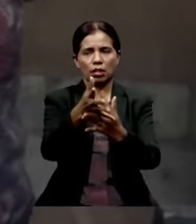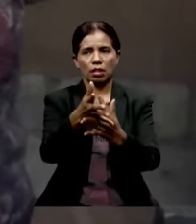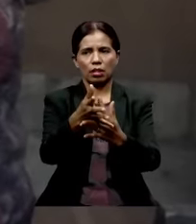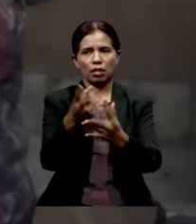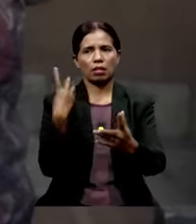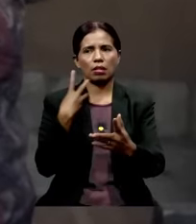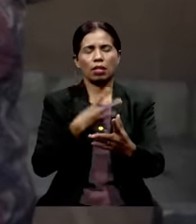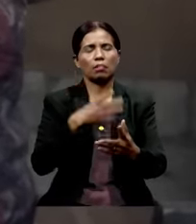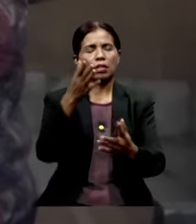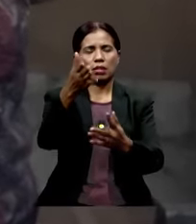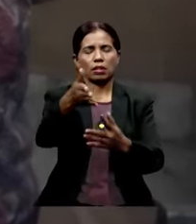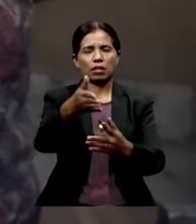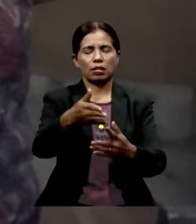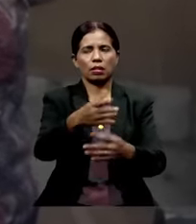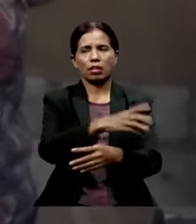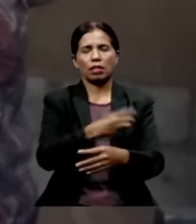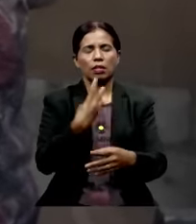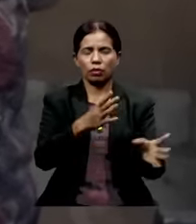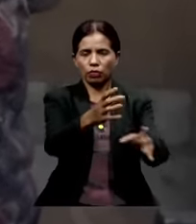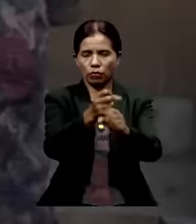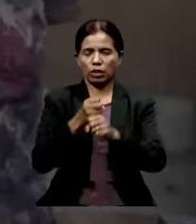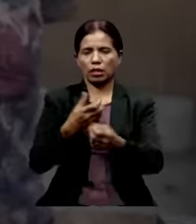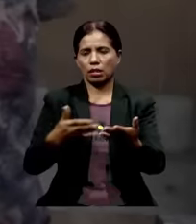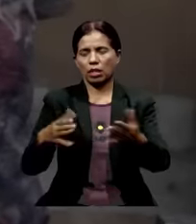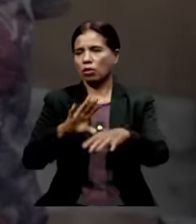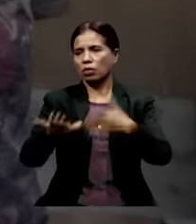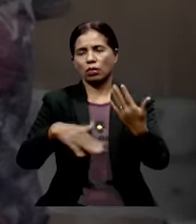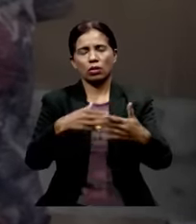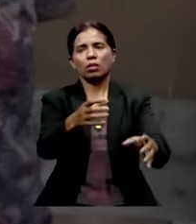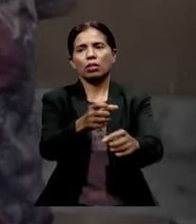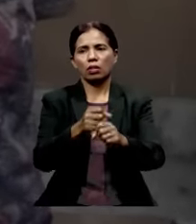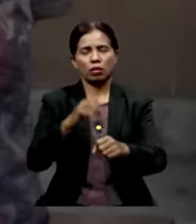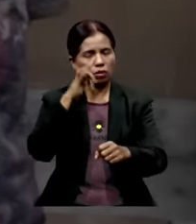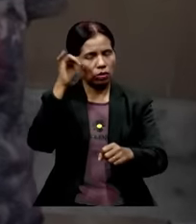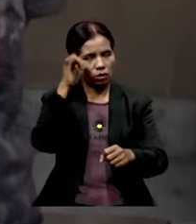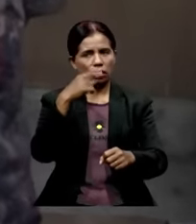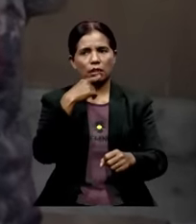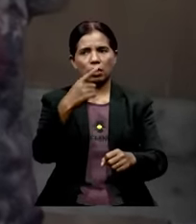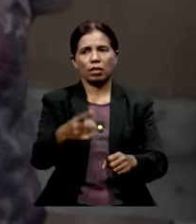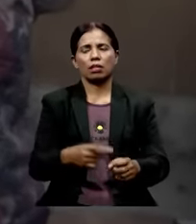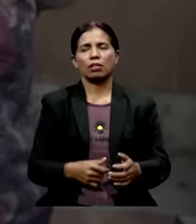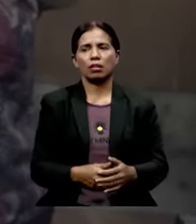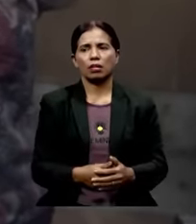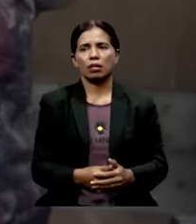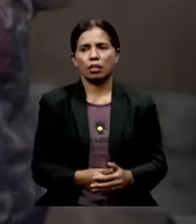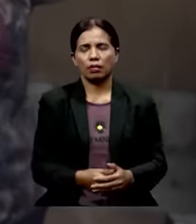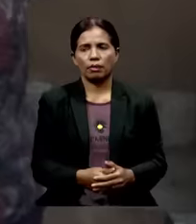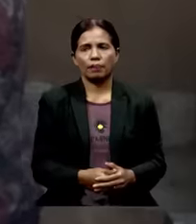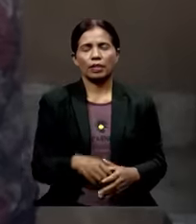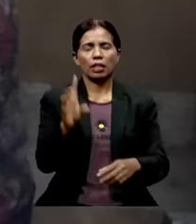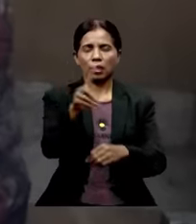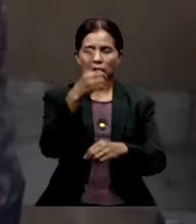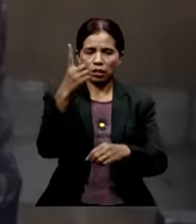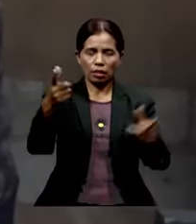inami, reto livro, ruto. Ami, hoje, sai, vai, sou boba. Por ser que diago, hoje em dia, eu ainda san. Cadê a san,